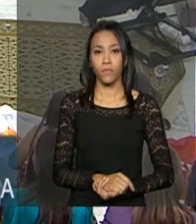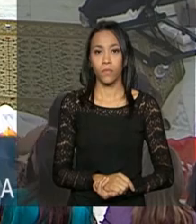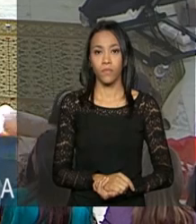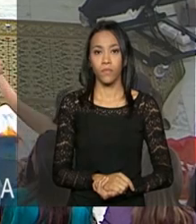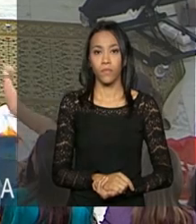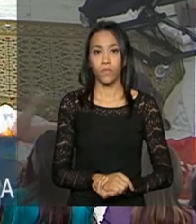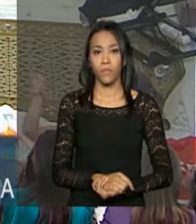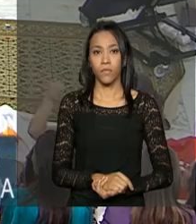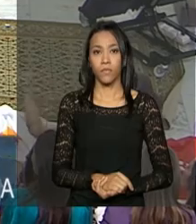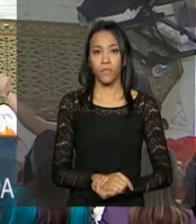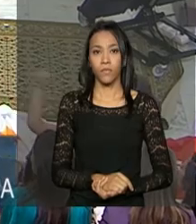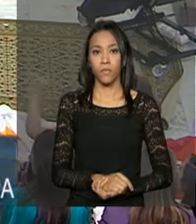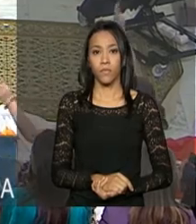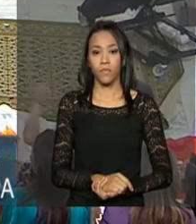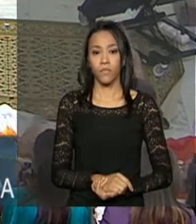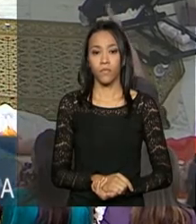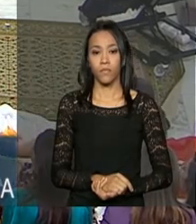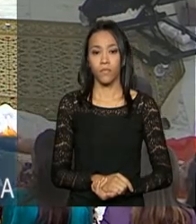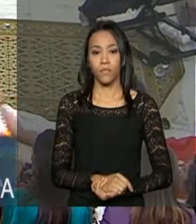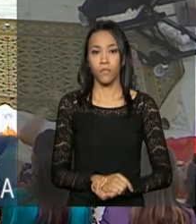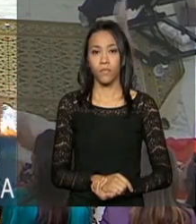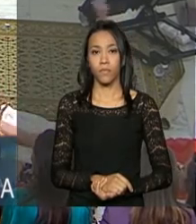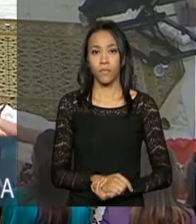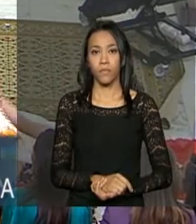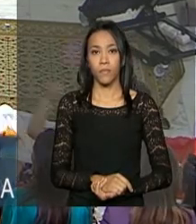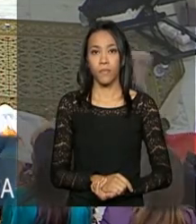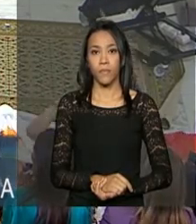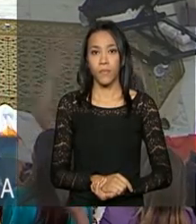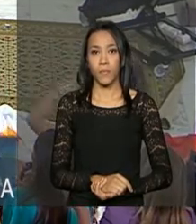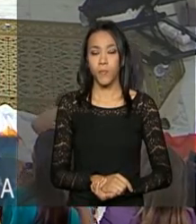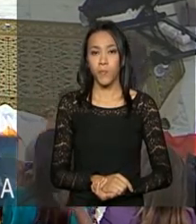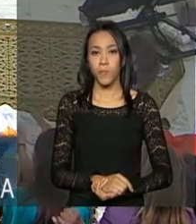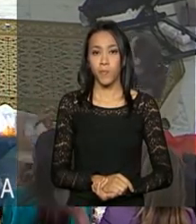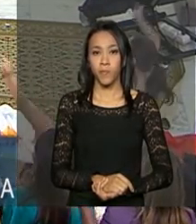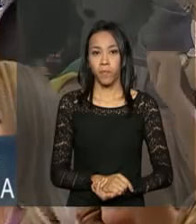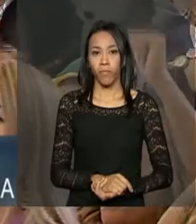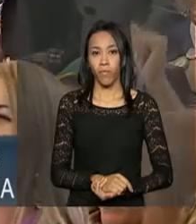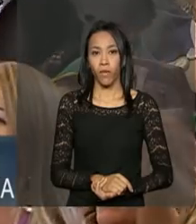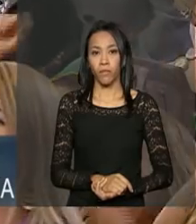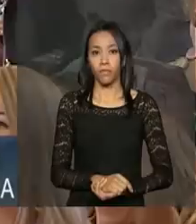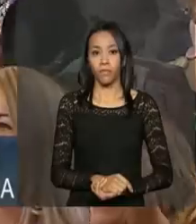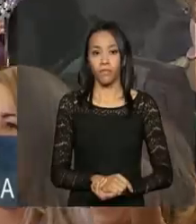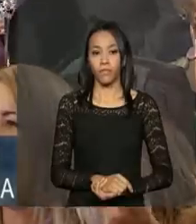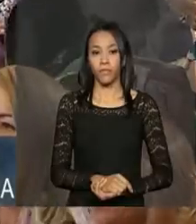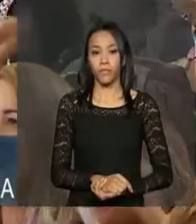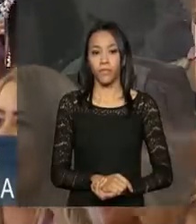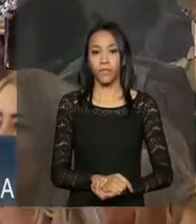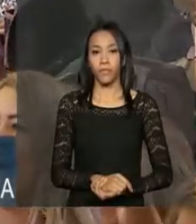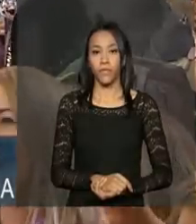Silma guerreira da pátria brasileira. Silma guerreira da pátpria